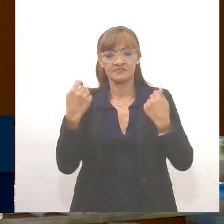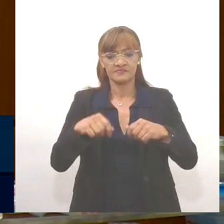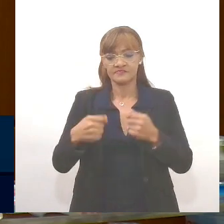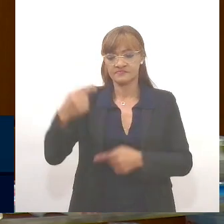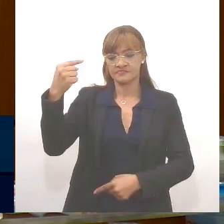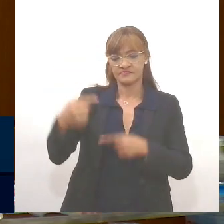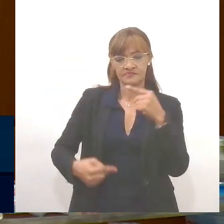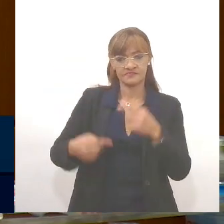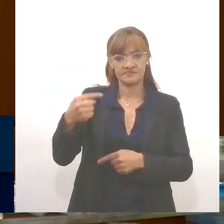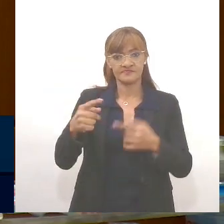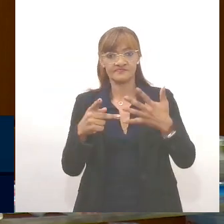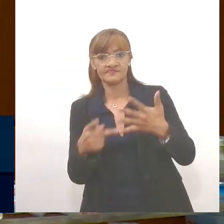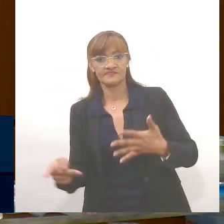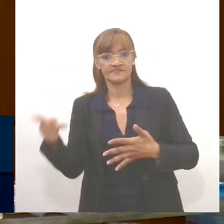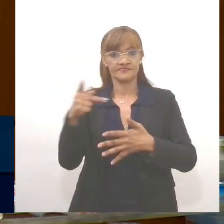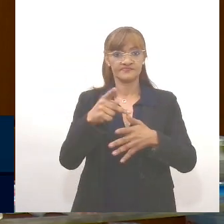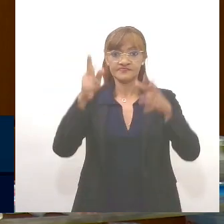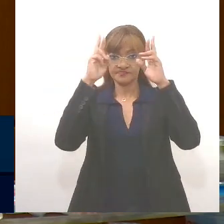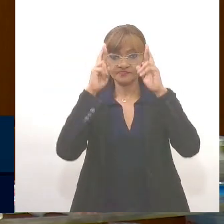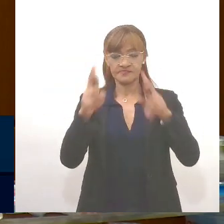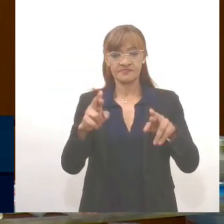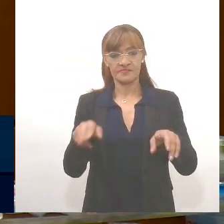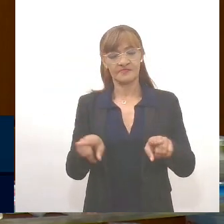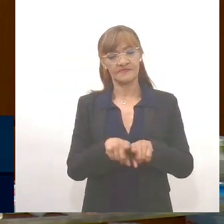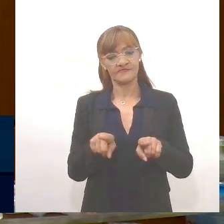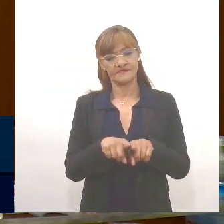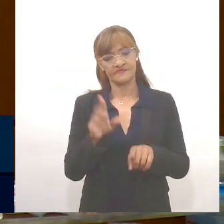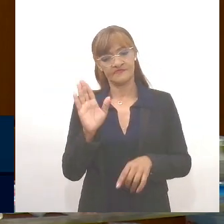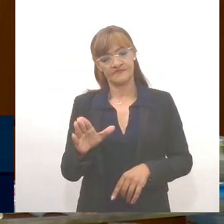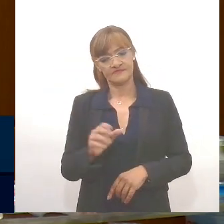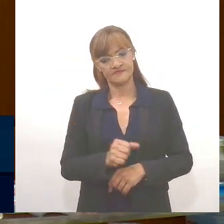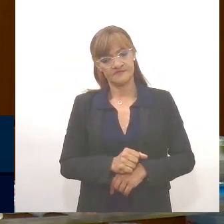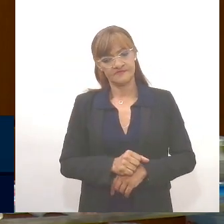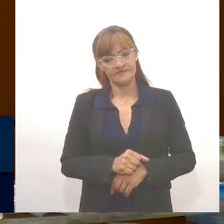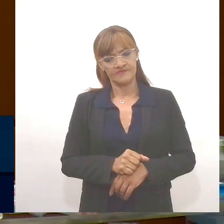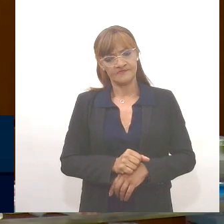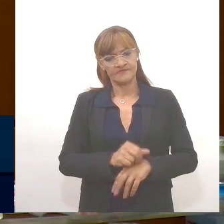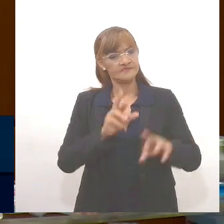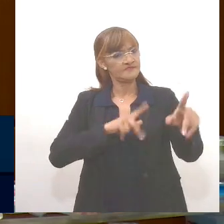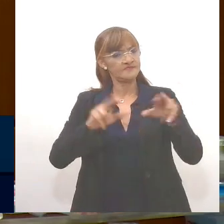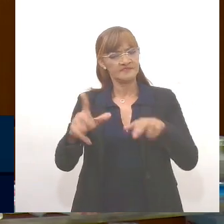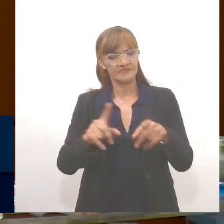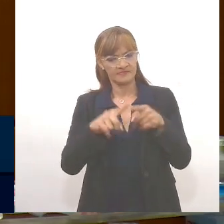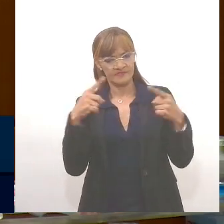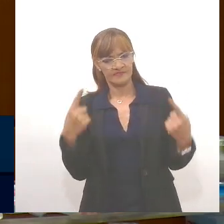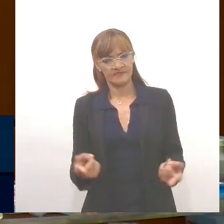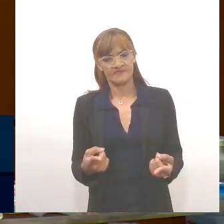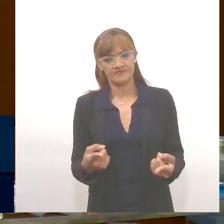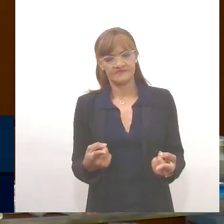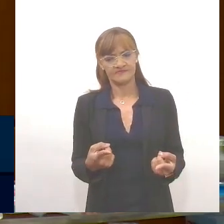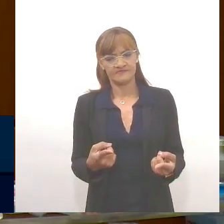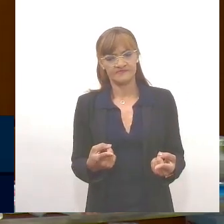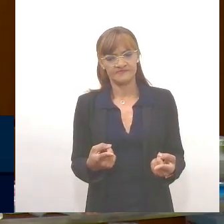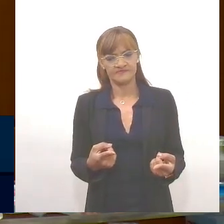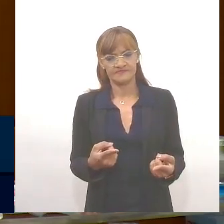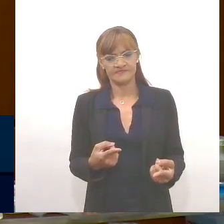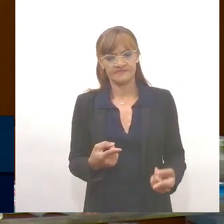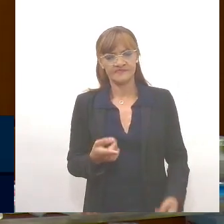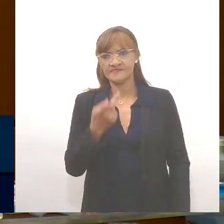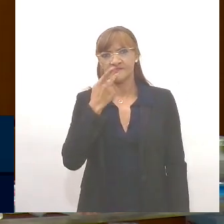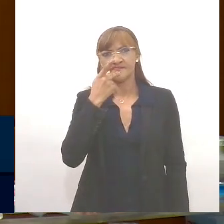o respeito a Principalmente as diferenças agora e principalmente um discurso né Eh com